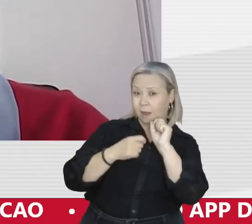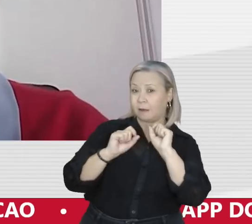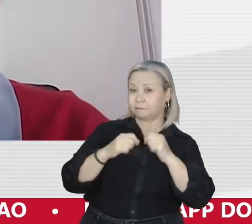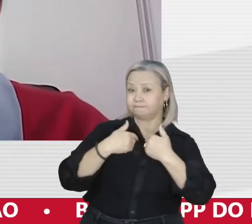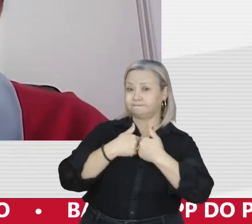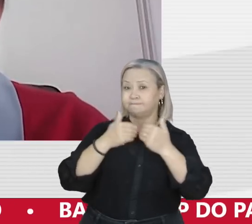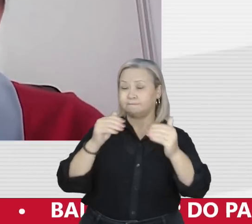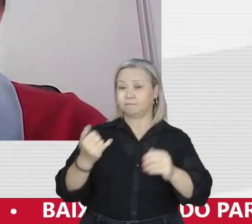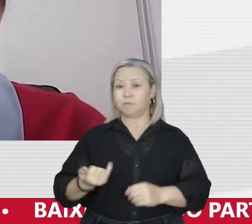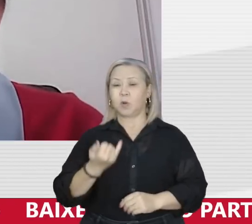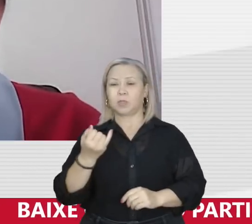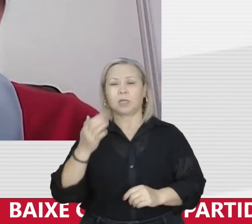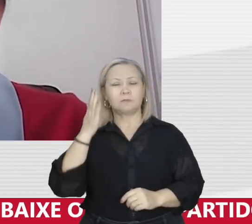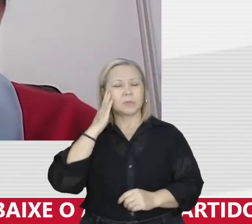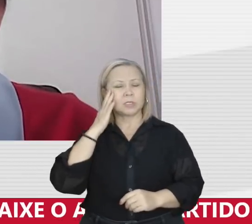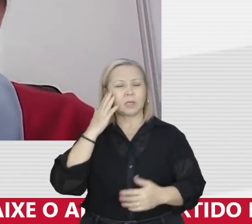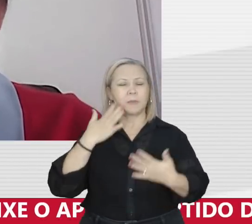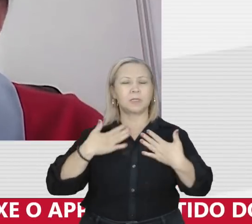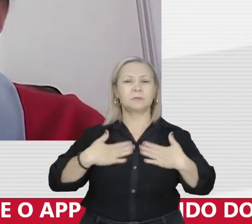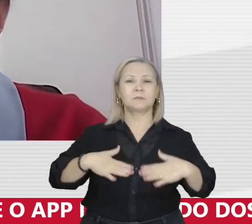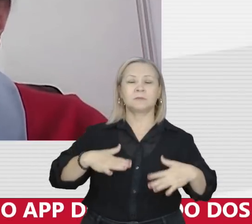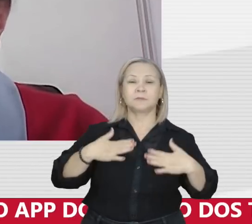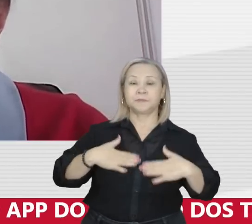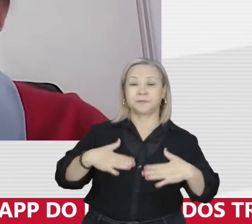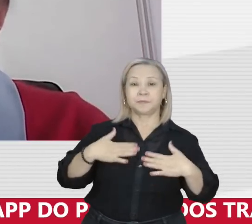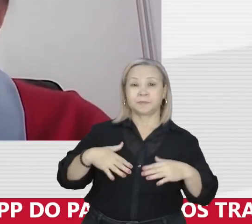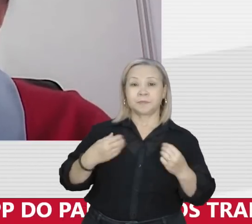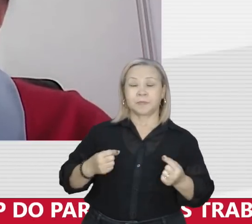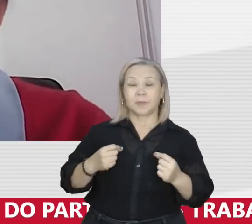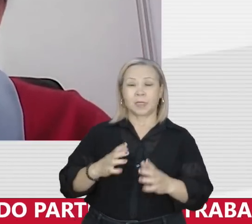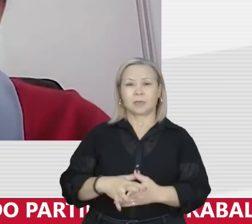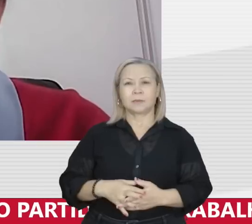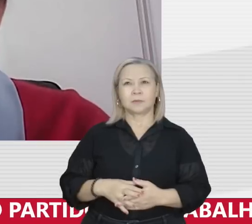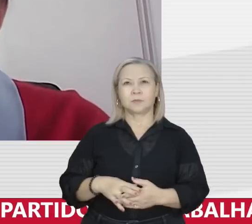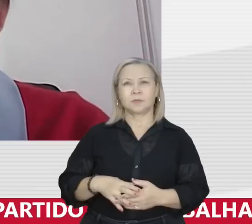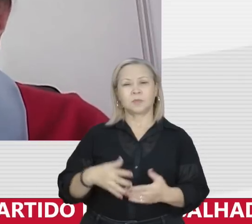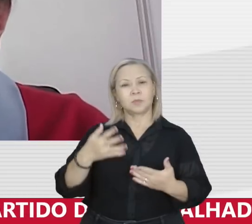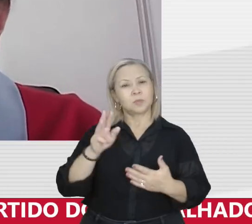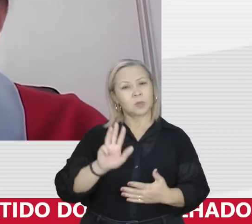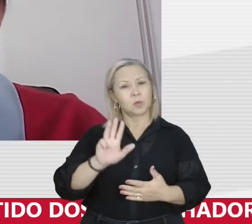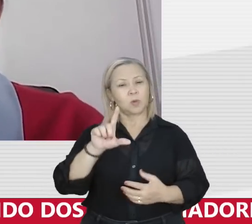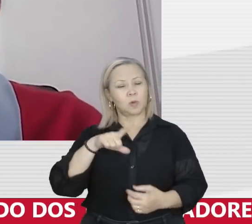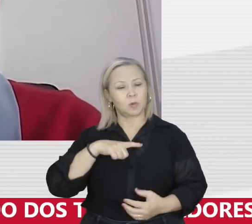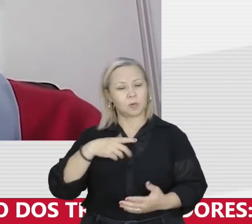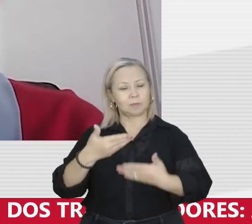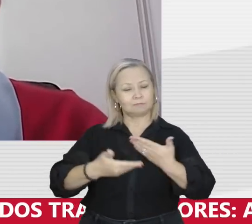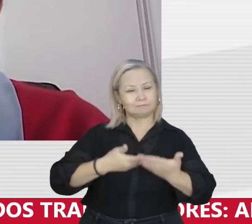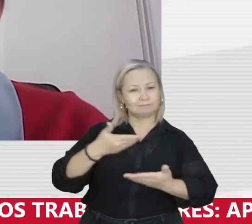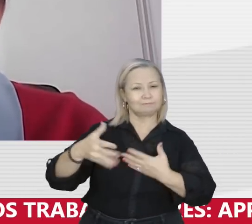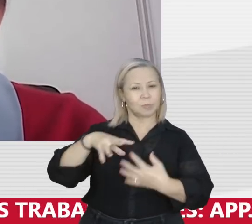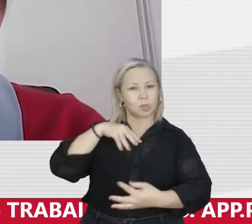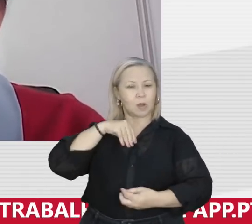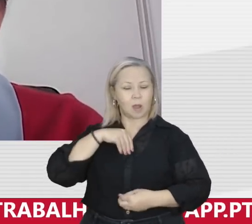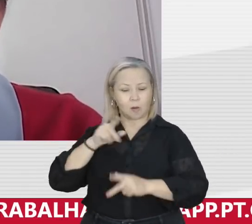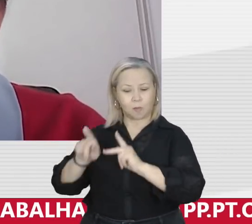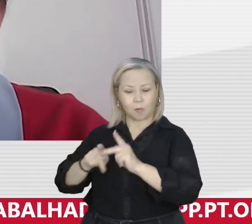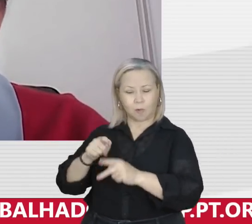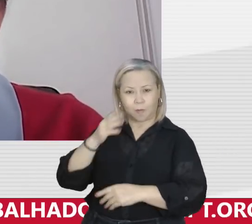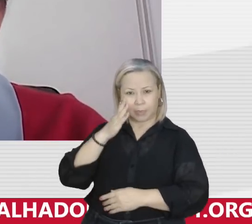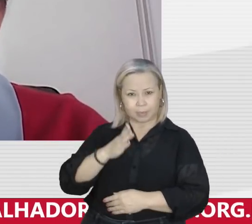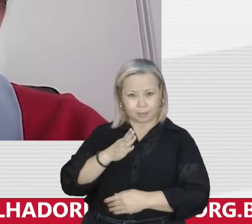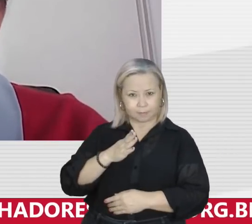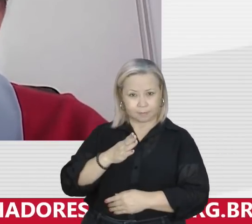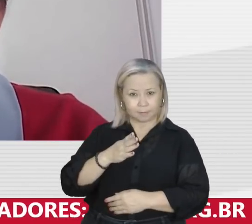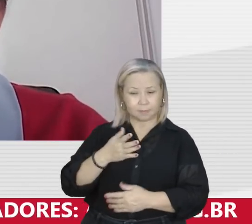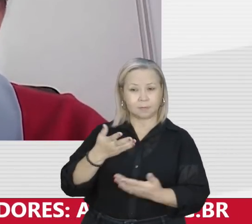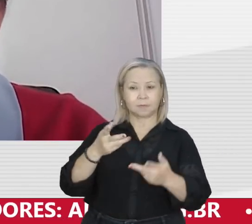né, dessa sintonia fina, né, que o Lula tem com a alma do povo brasileiro. E essa sintonia fina fez com